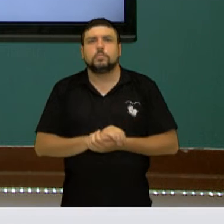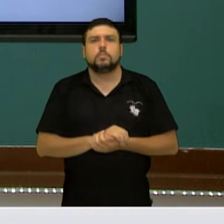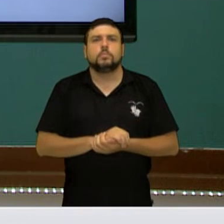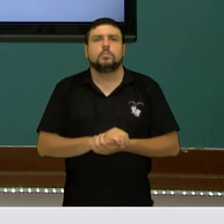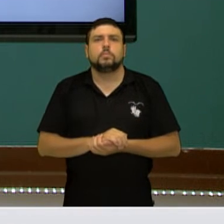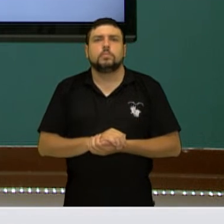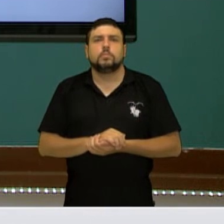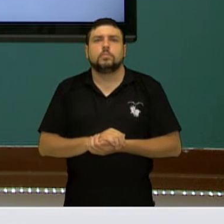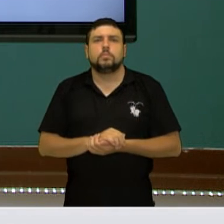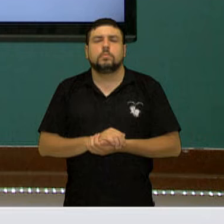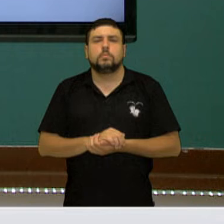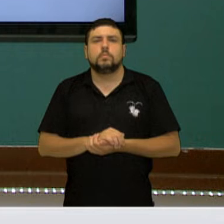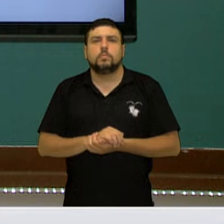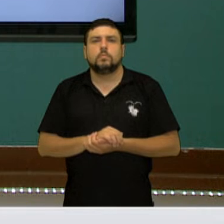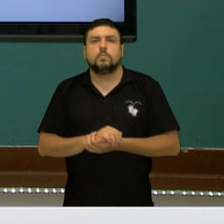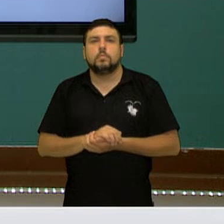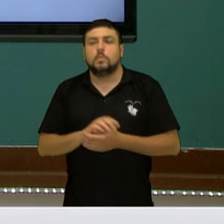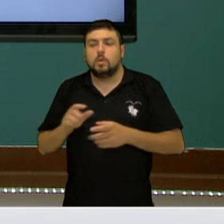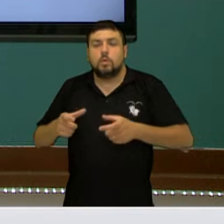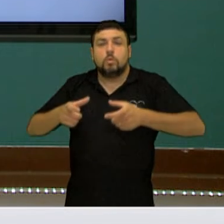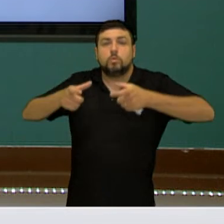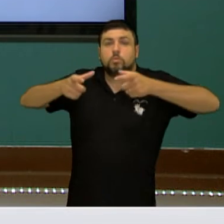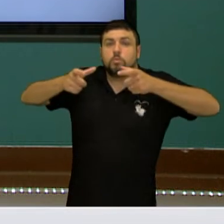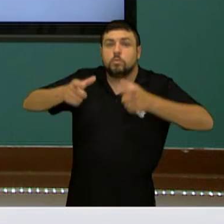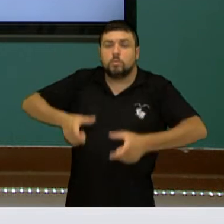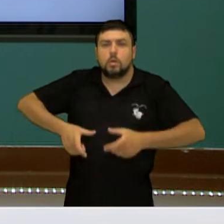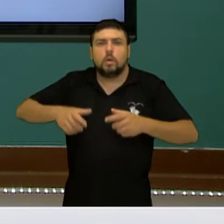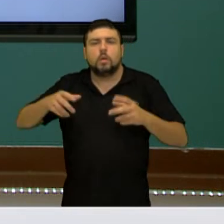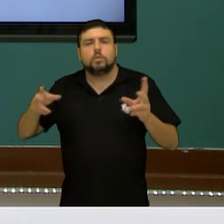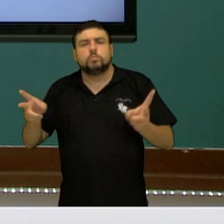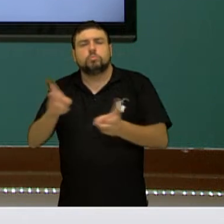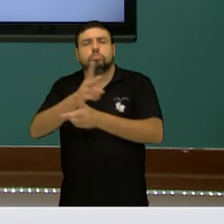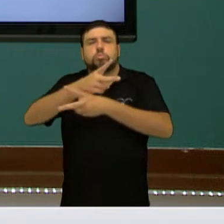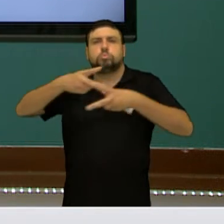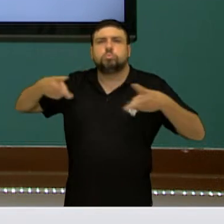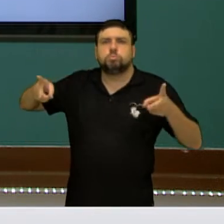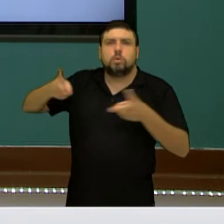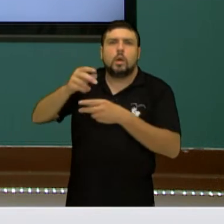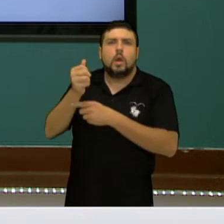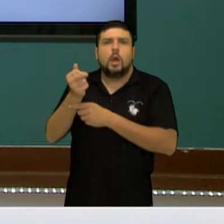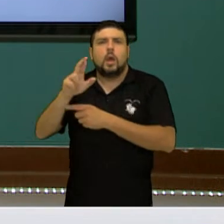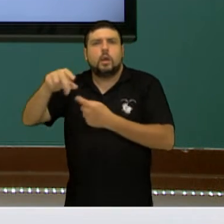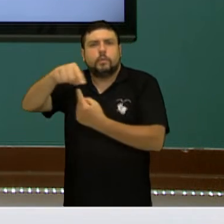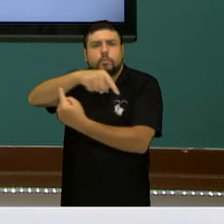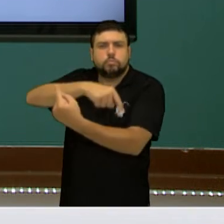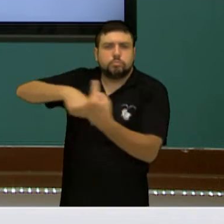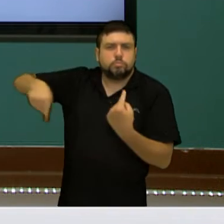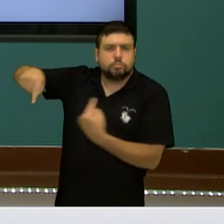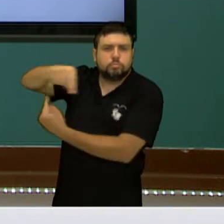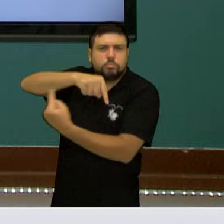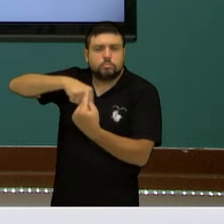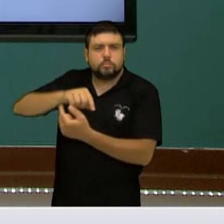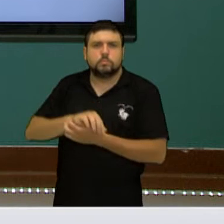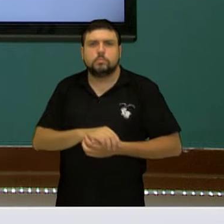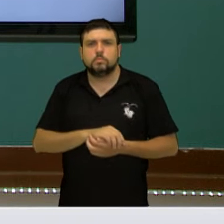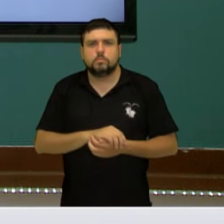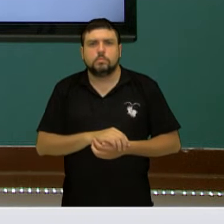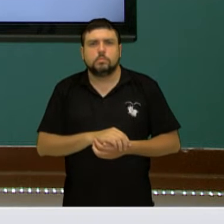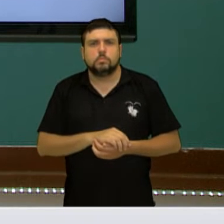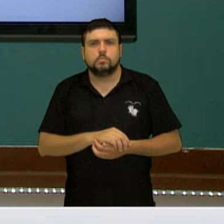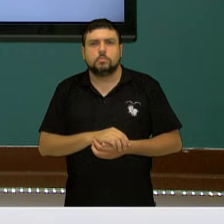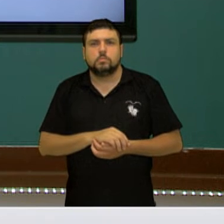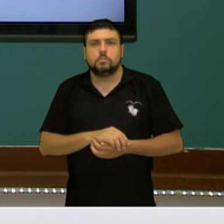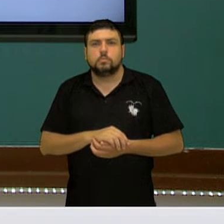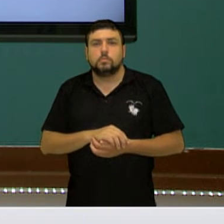O local deve ser bem ventilado, para a pessoa poder melhorar, tem que renovar o ar lá dentro. Refeições dentro